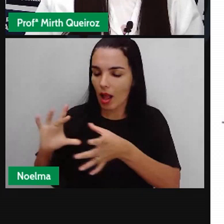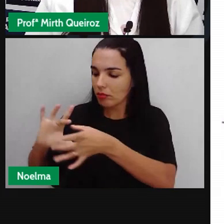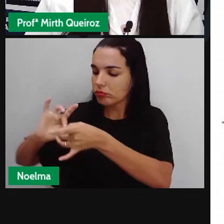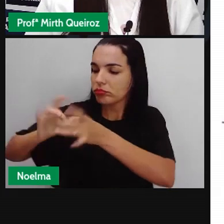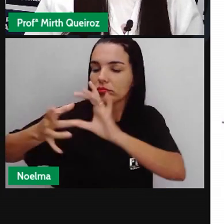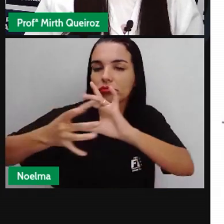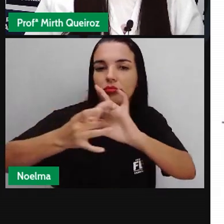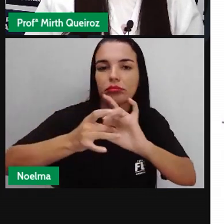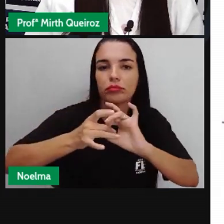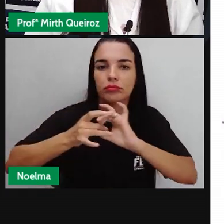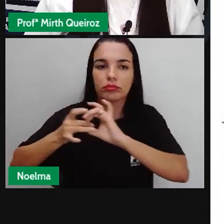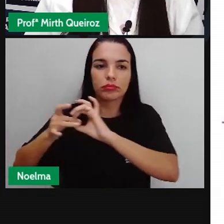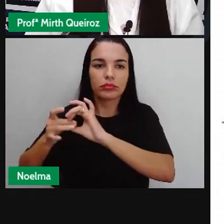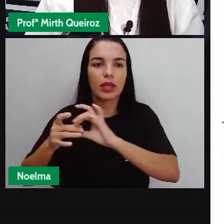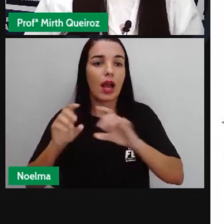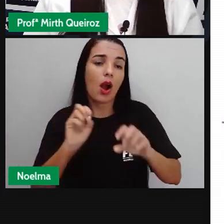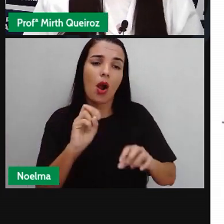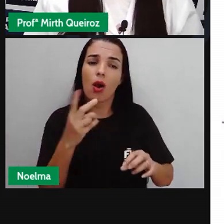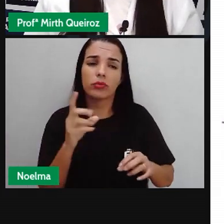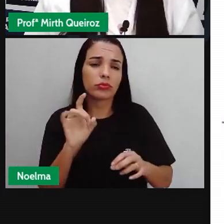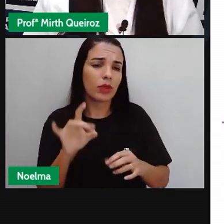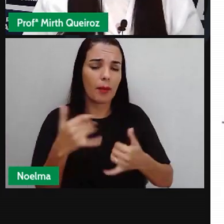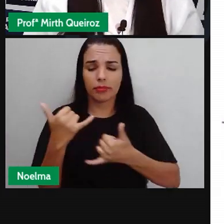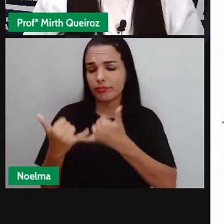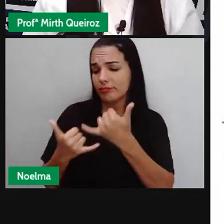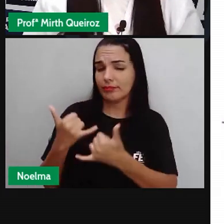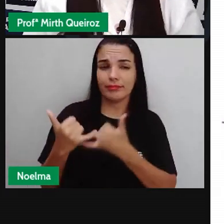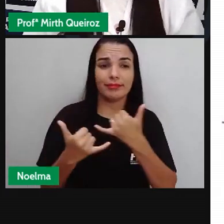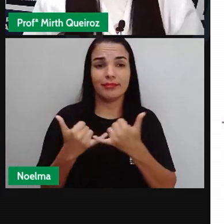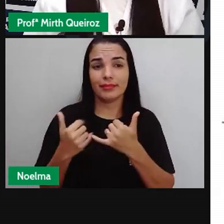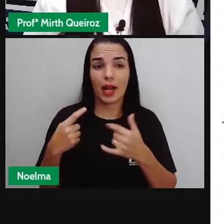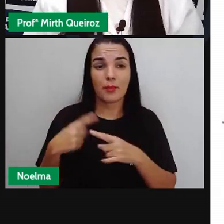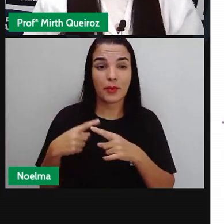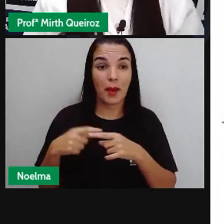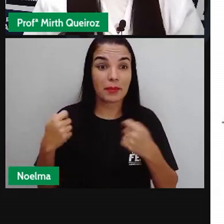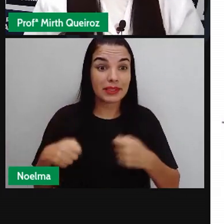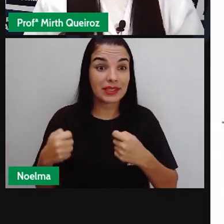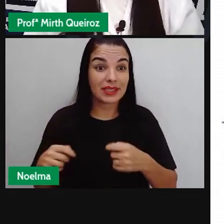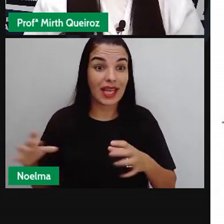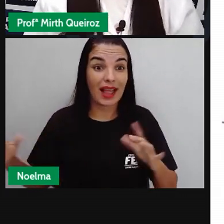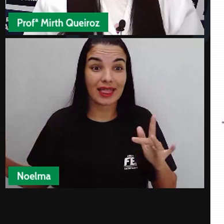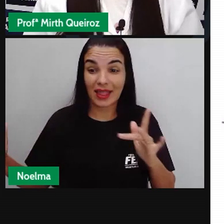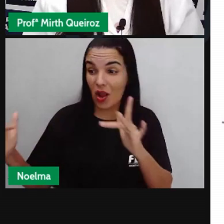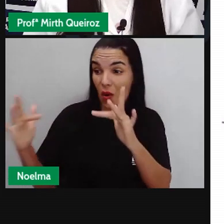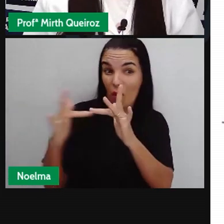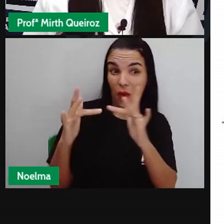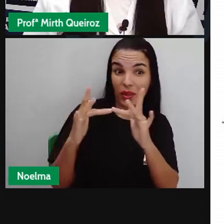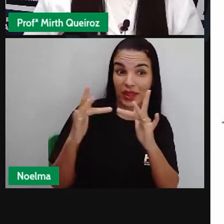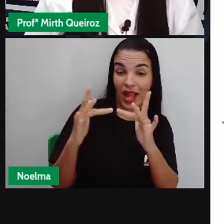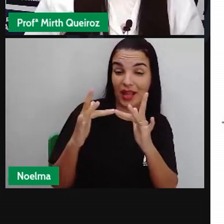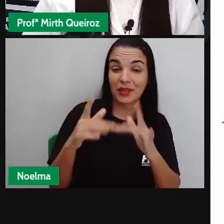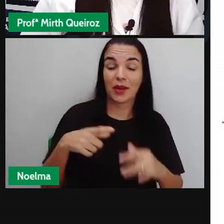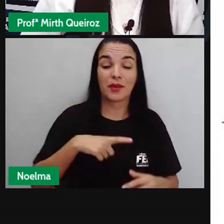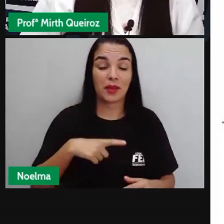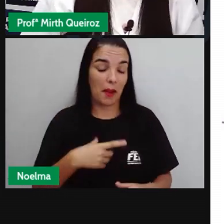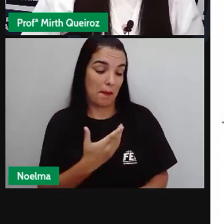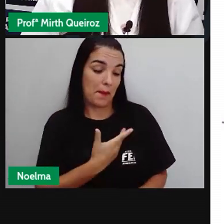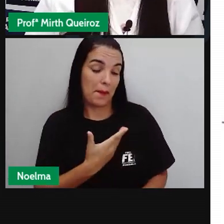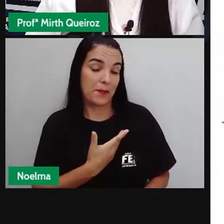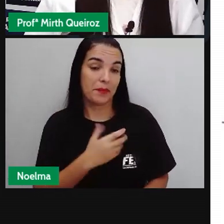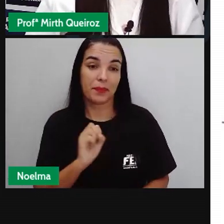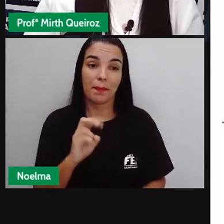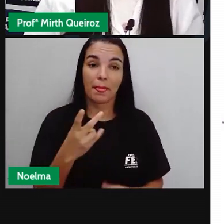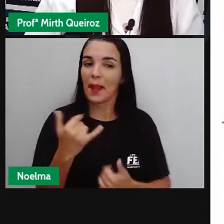ou apenas por diversão. Só para haver uma interação ali entre aqueles participantes ou então somente para se